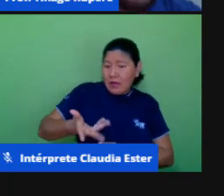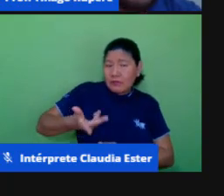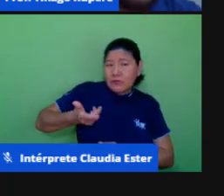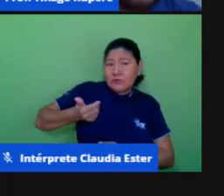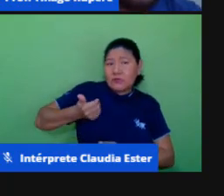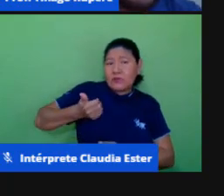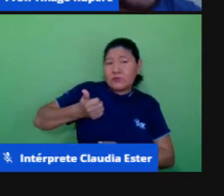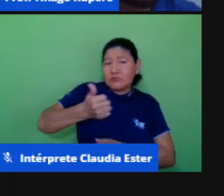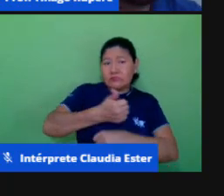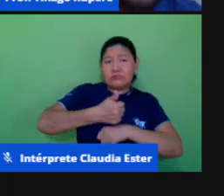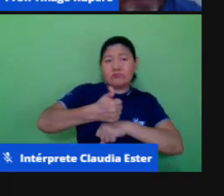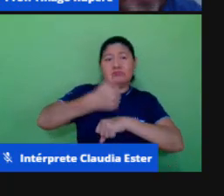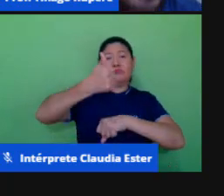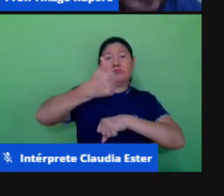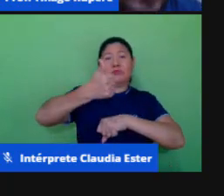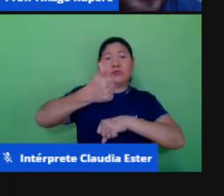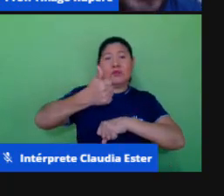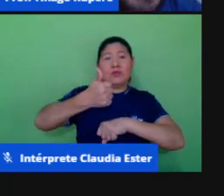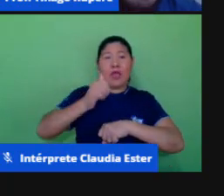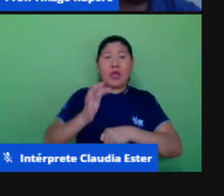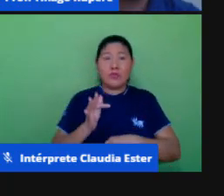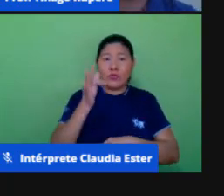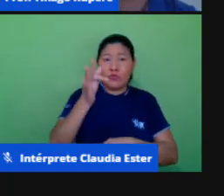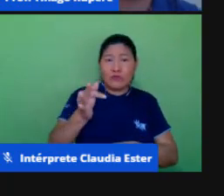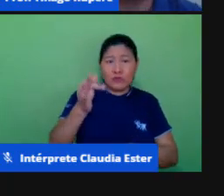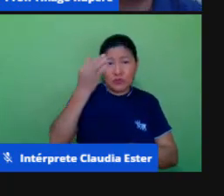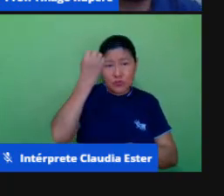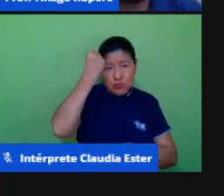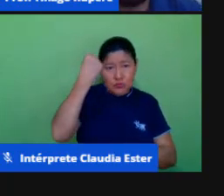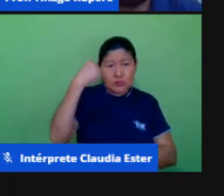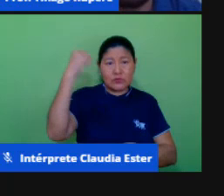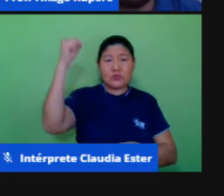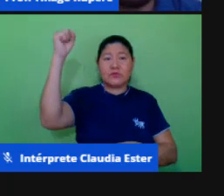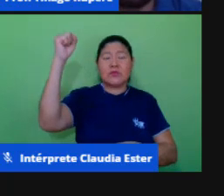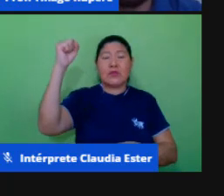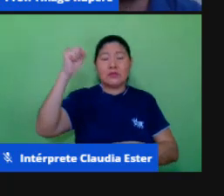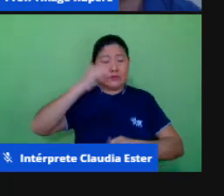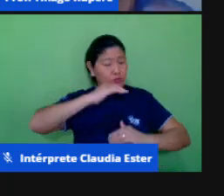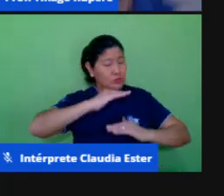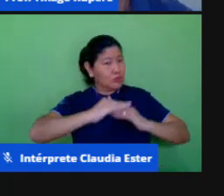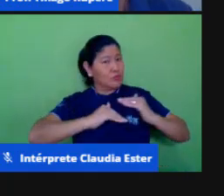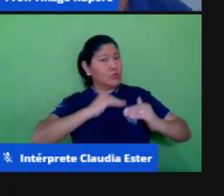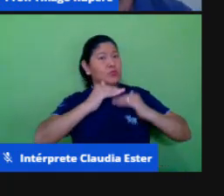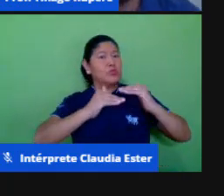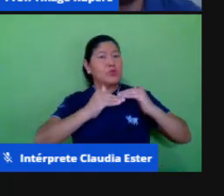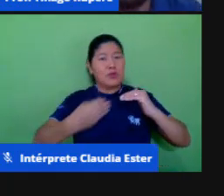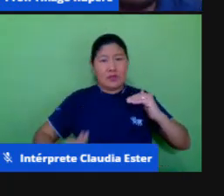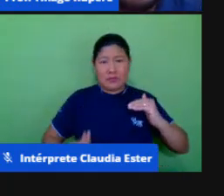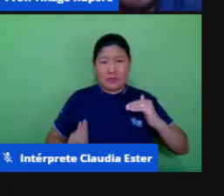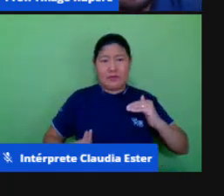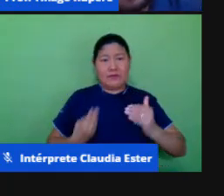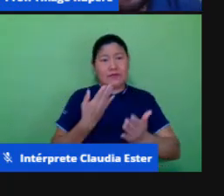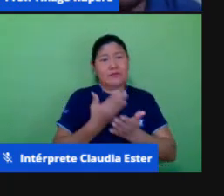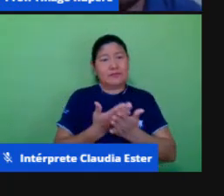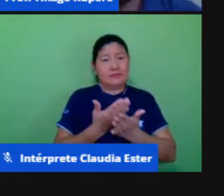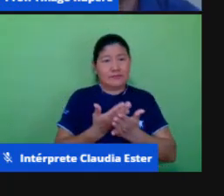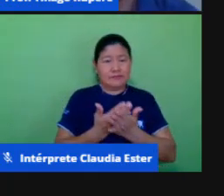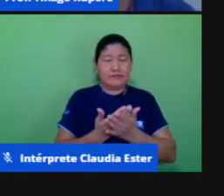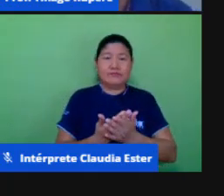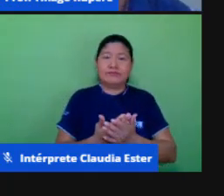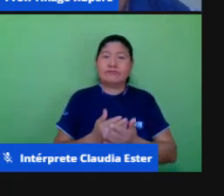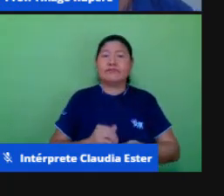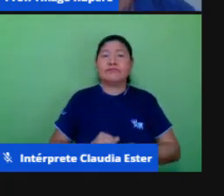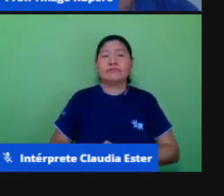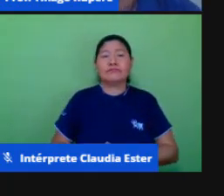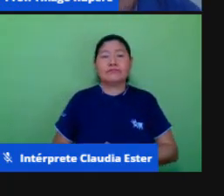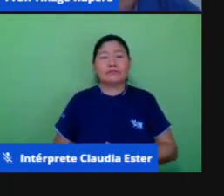sucesso naquilo que ele venha desenvolver depois, durante a sua vida, né? Até nessa comunicação também. Ok? Pode